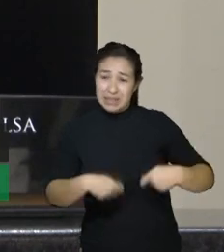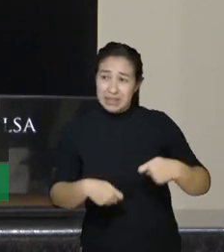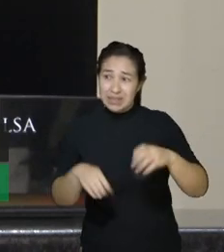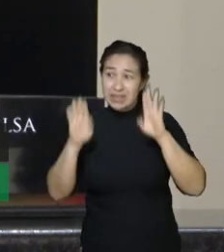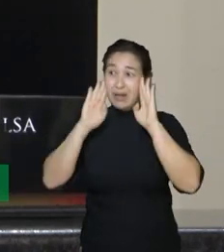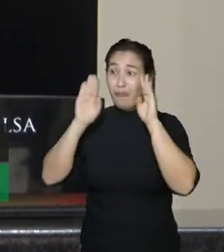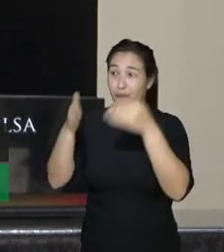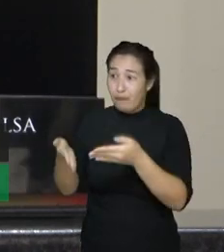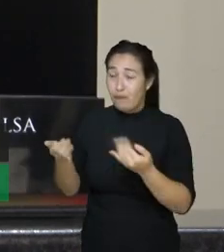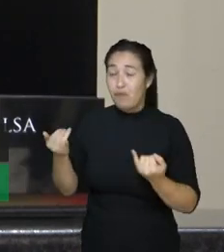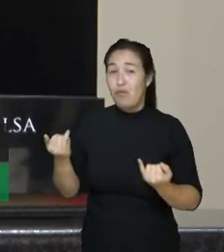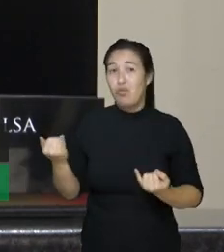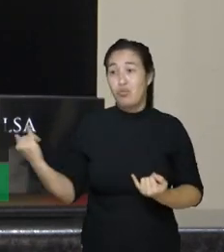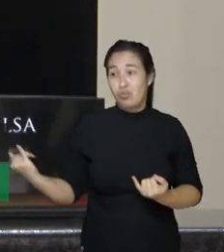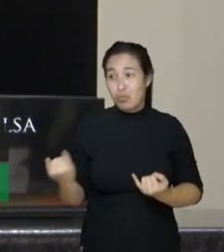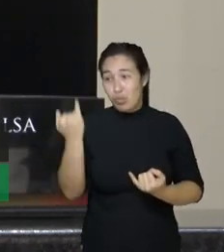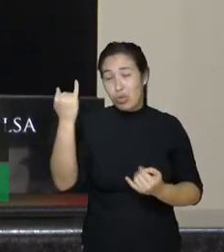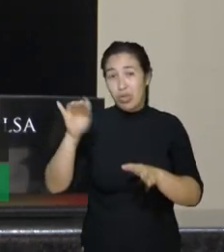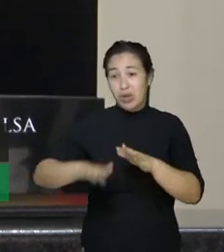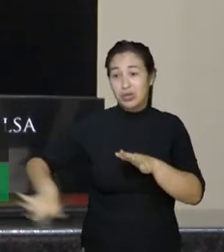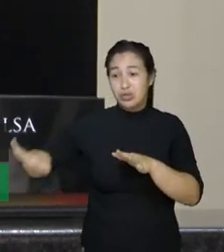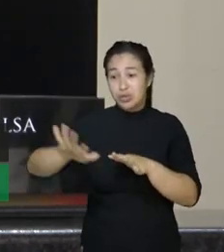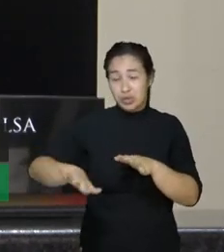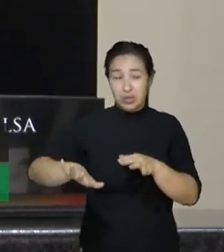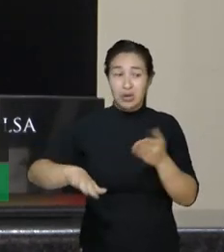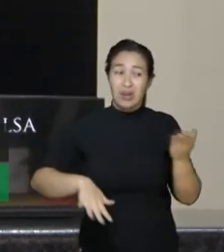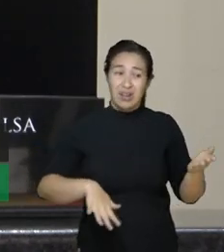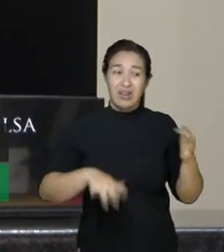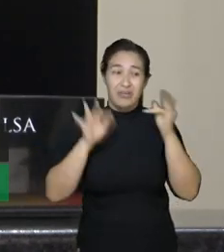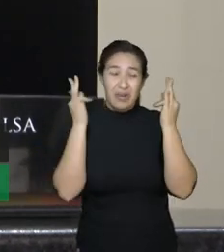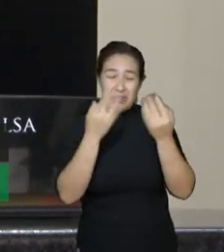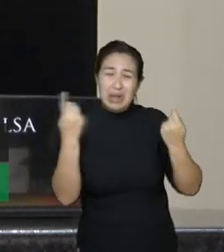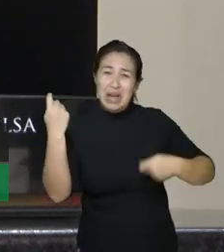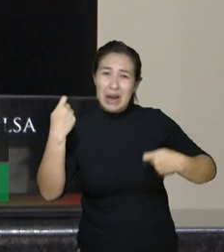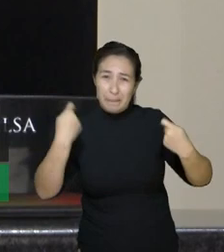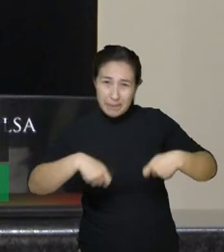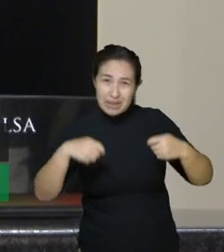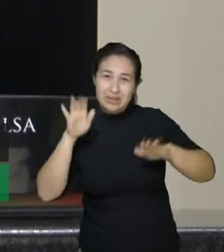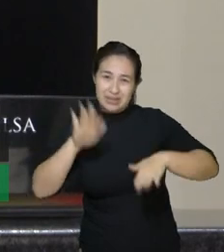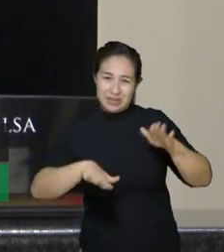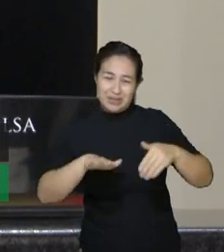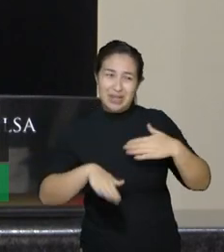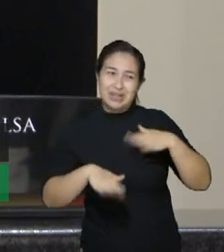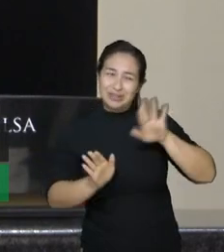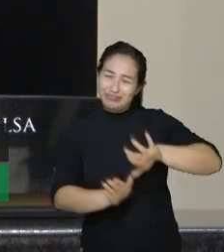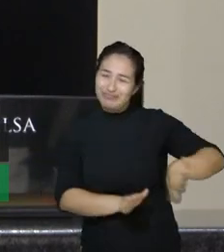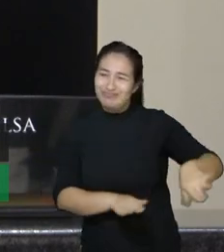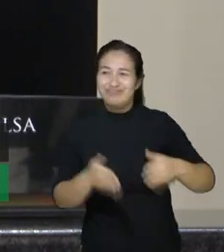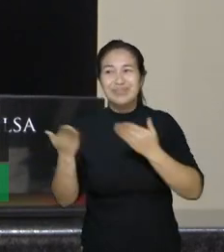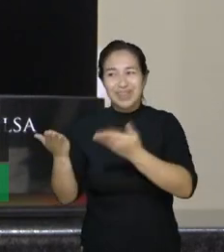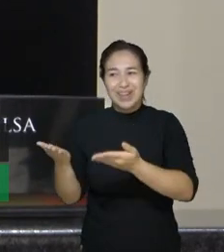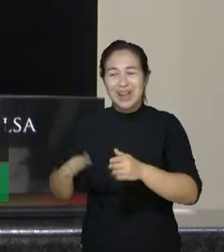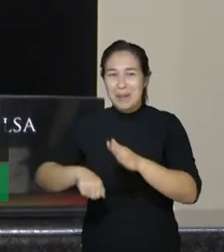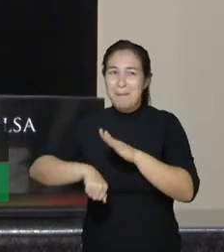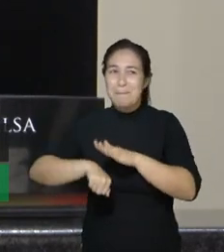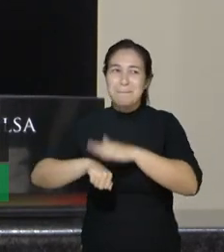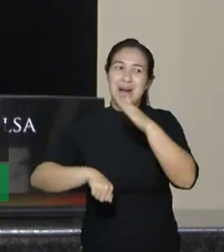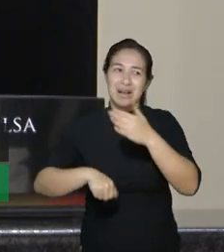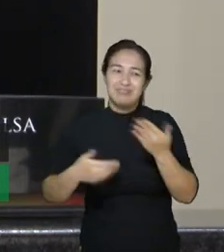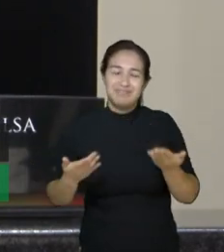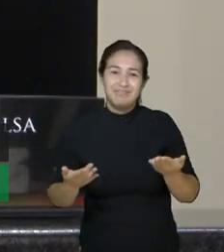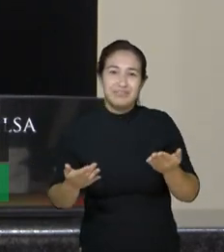pessoas, deixa às vezes de atender primeiro a família da gente. E eu quero fazer aqui um